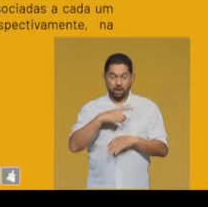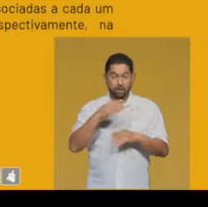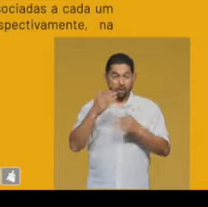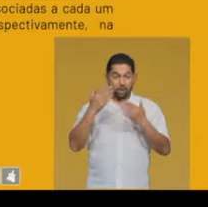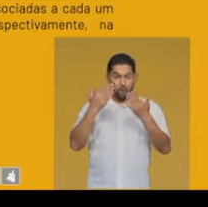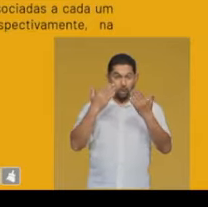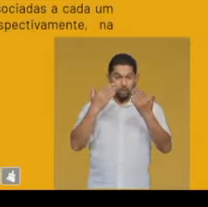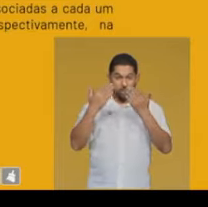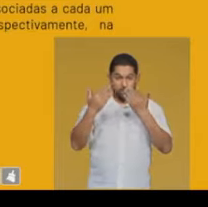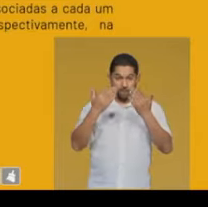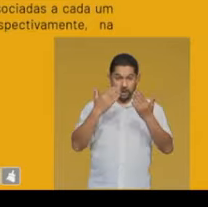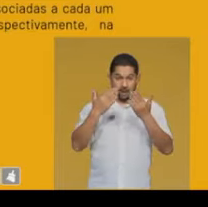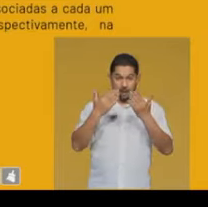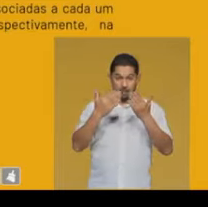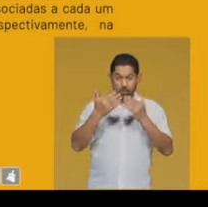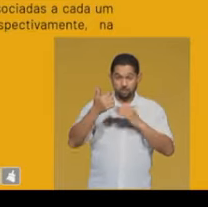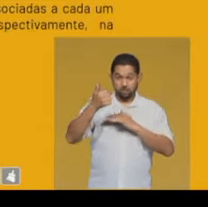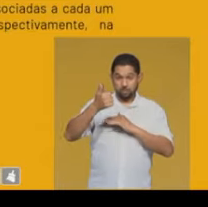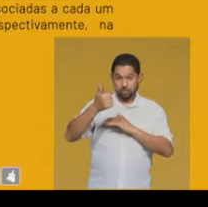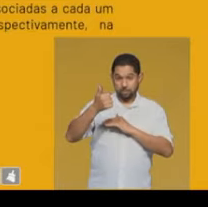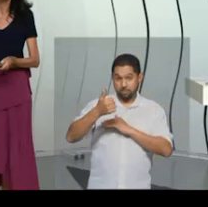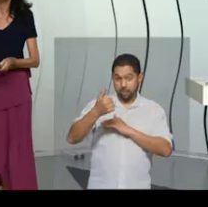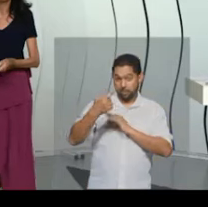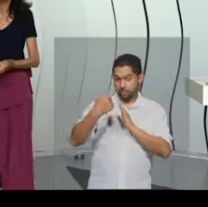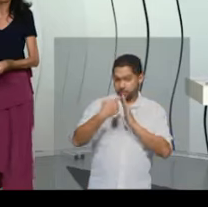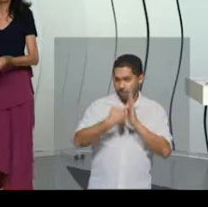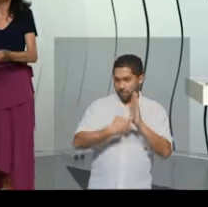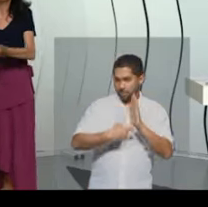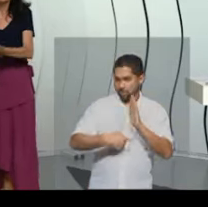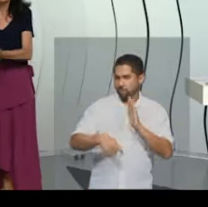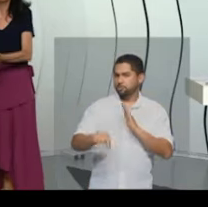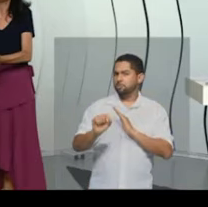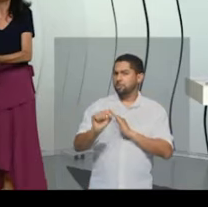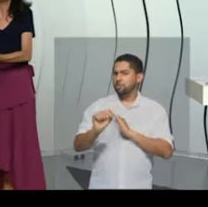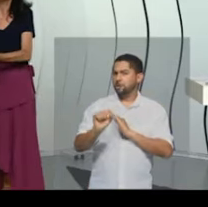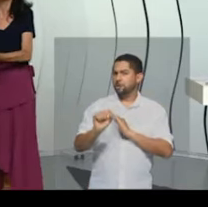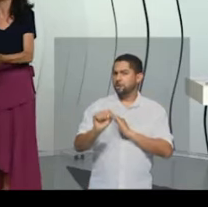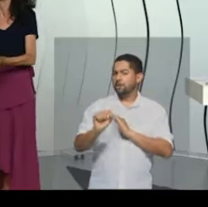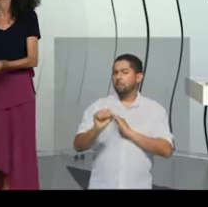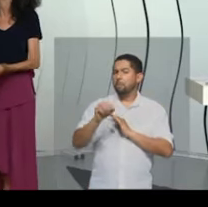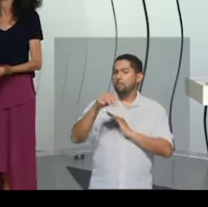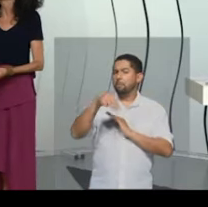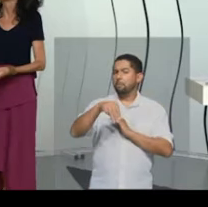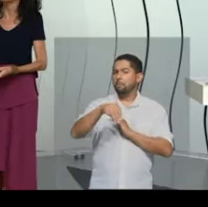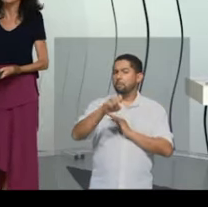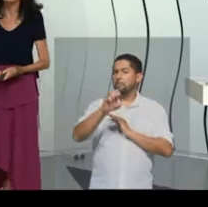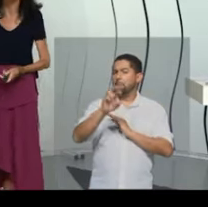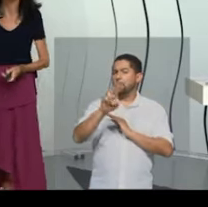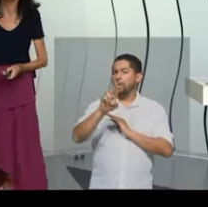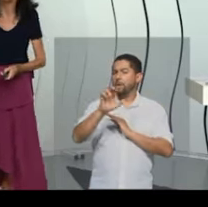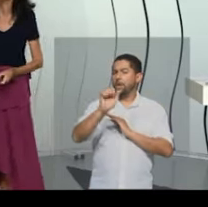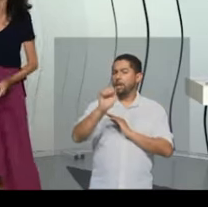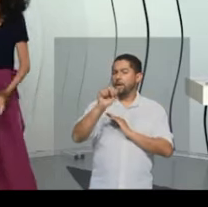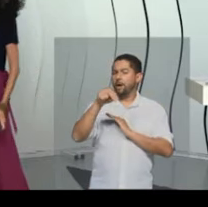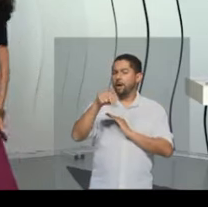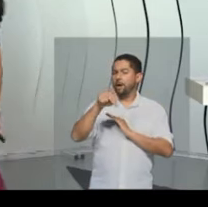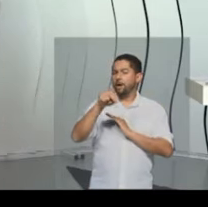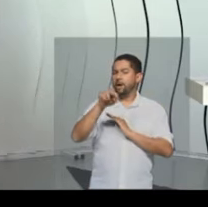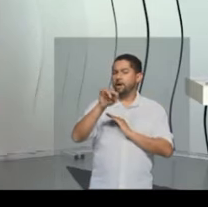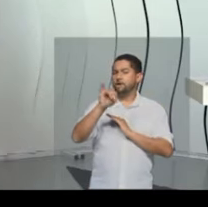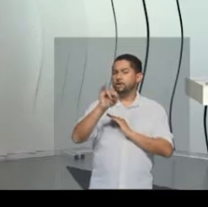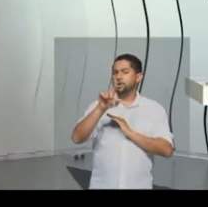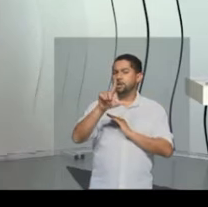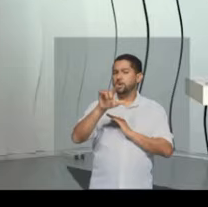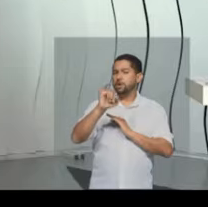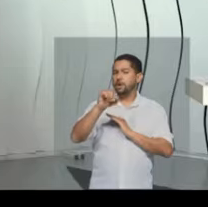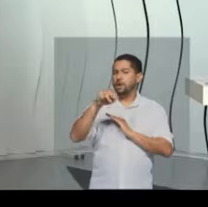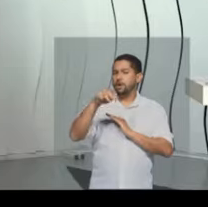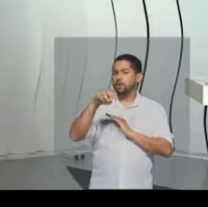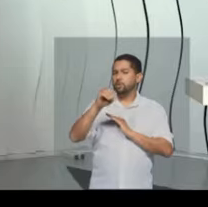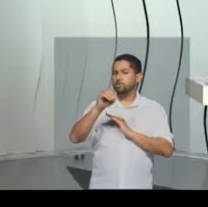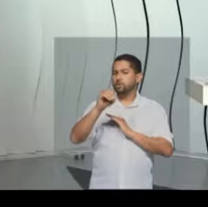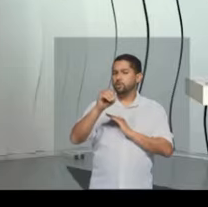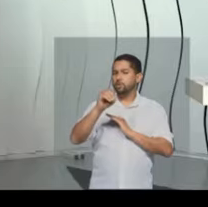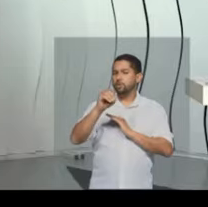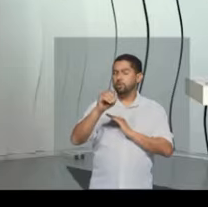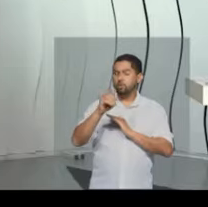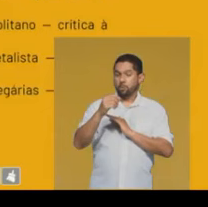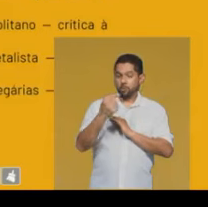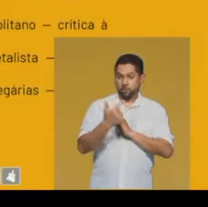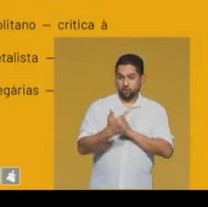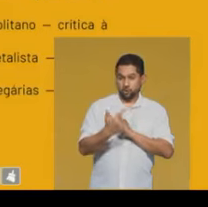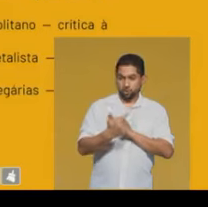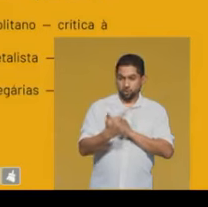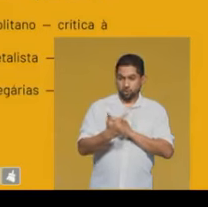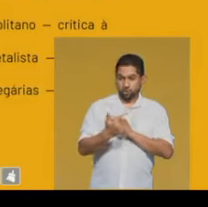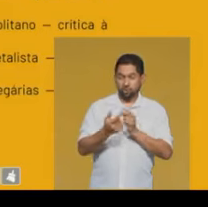dos textos. O primeiro texto é sobre mercantilismo, o segundo sobre liberalismo econômico. Então, a primeira